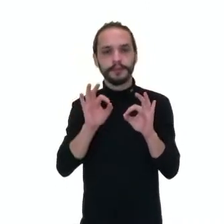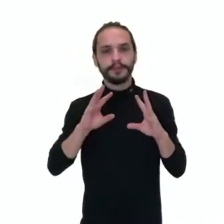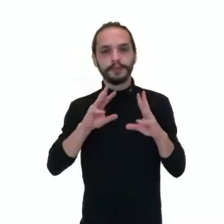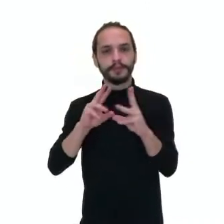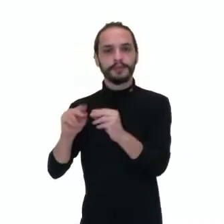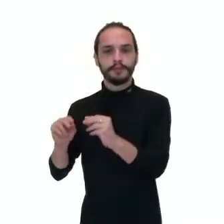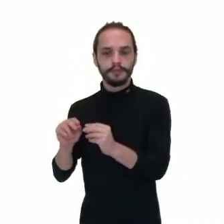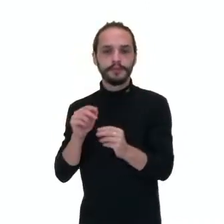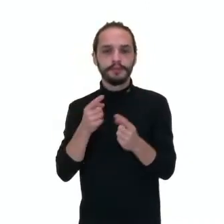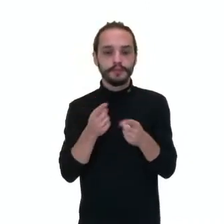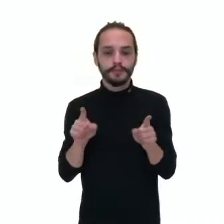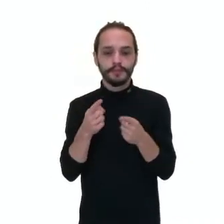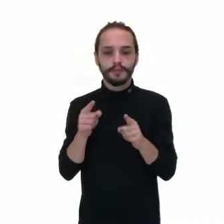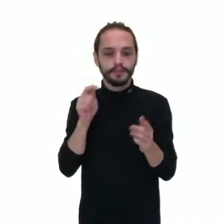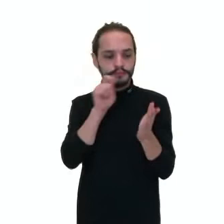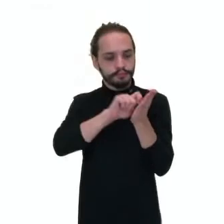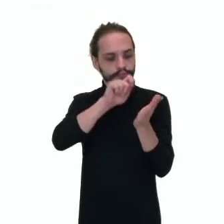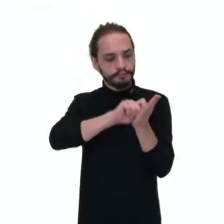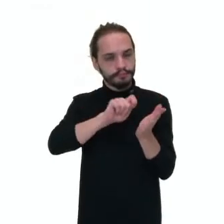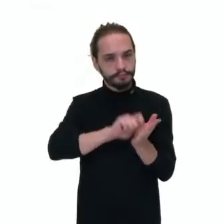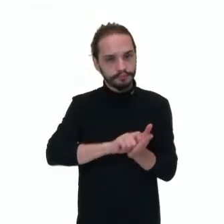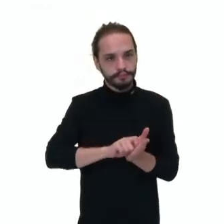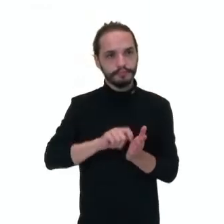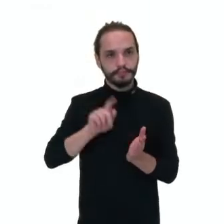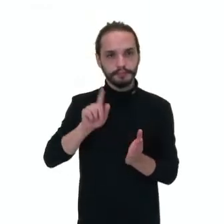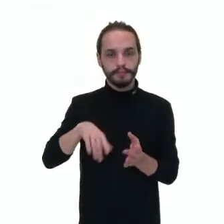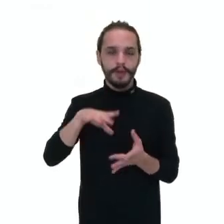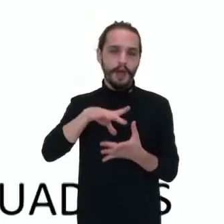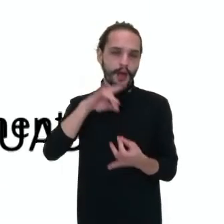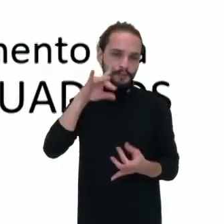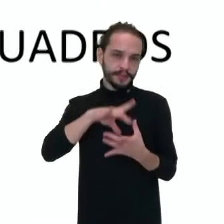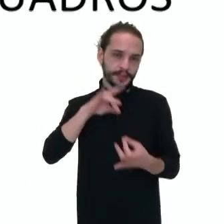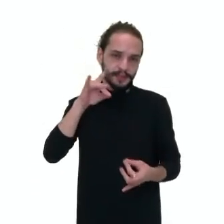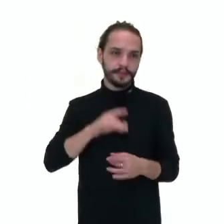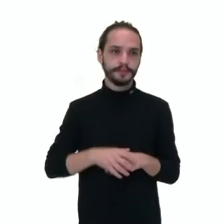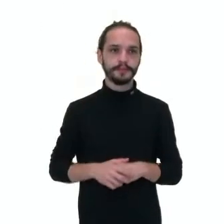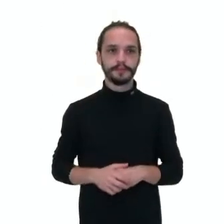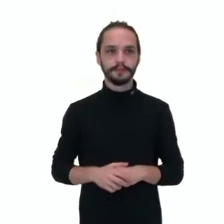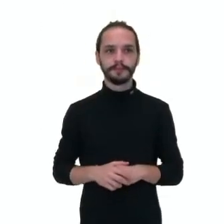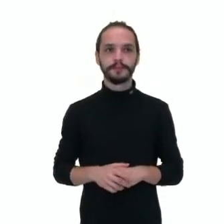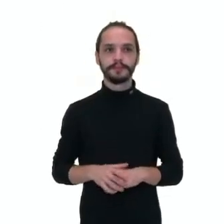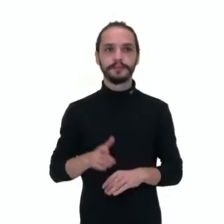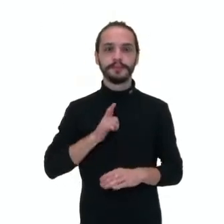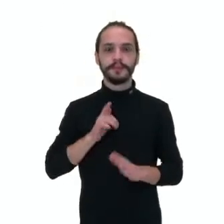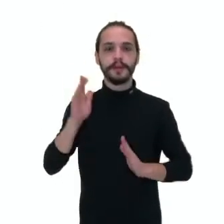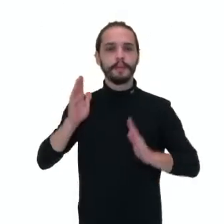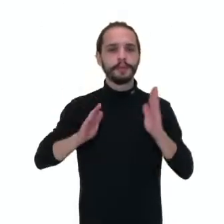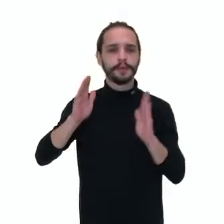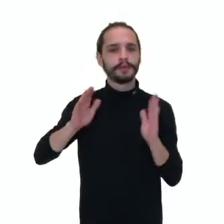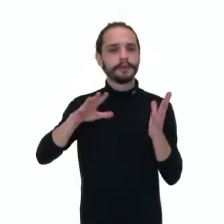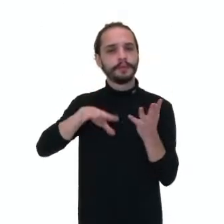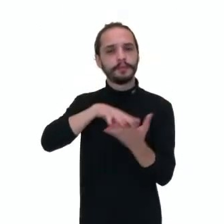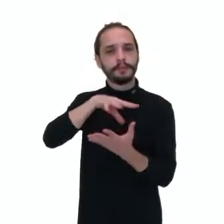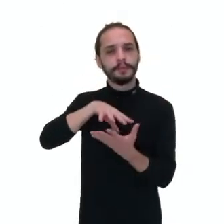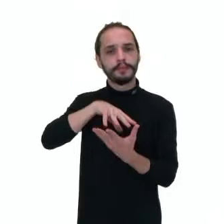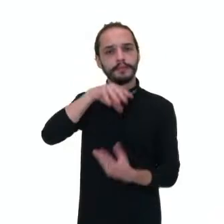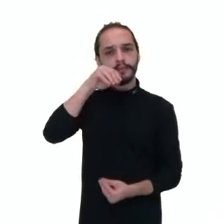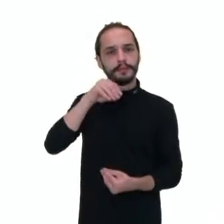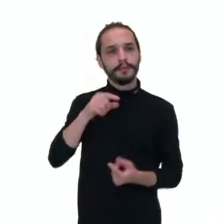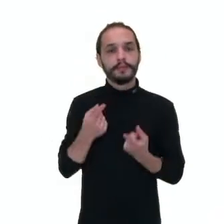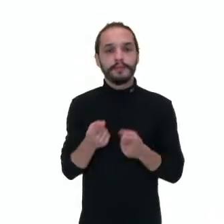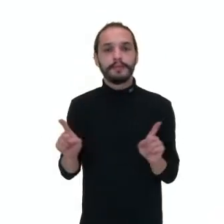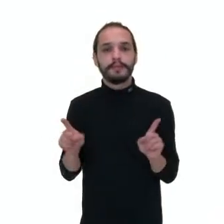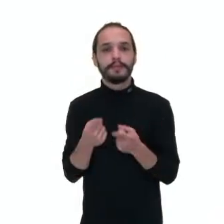temos um registro visual da música, que é um elemento abstrato. E nós temos o período barroco. O período barroco, a princípio, ela foi considerado um